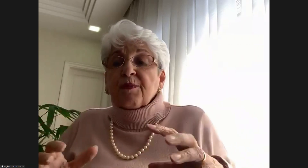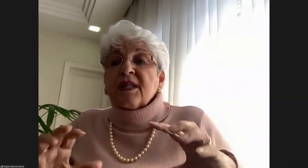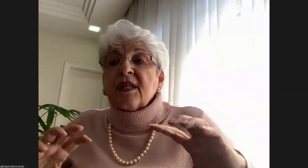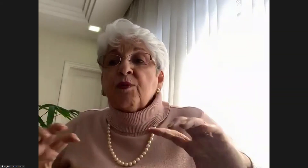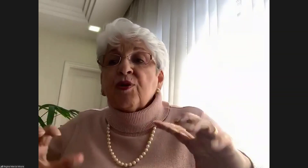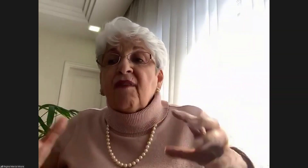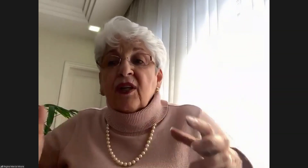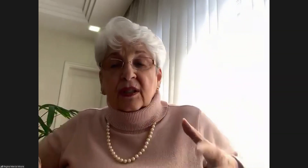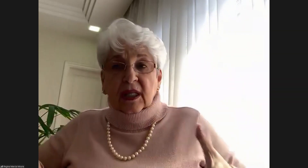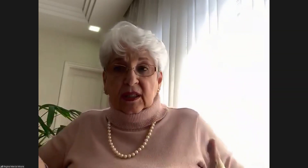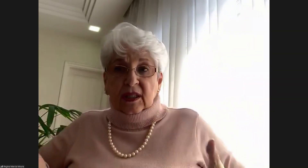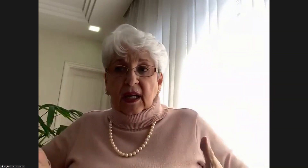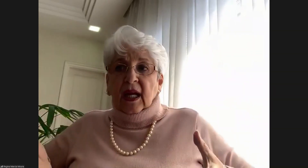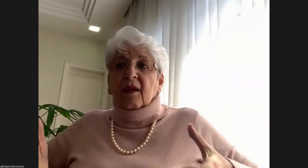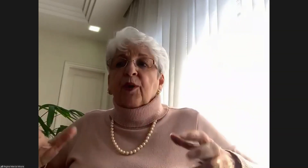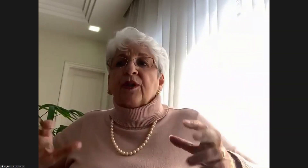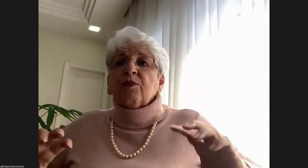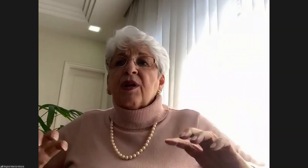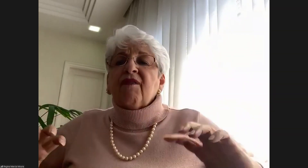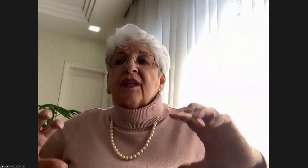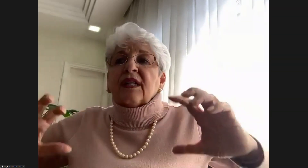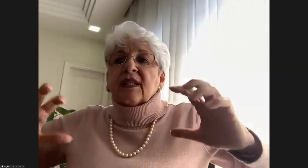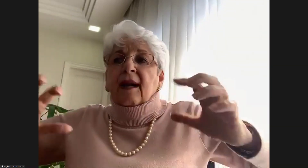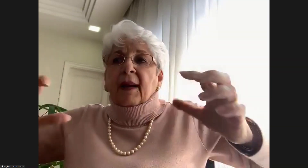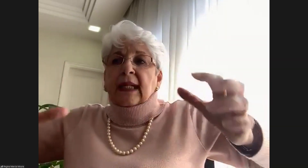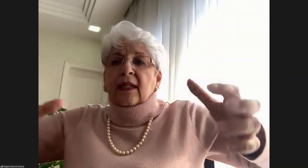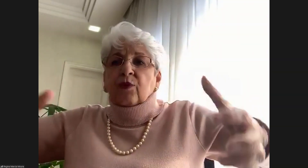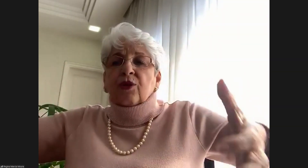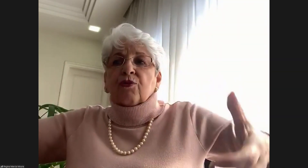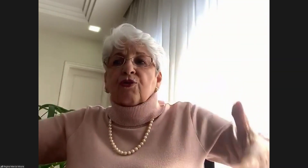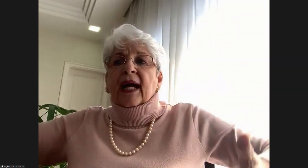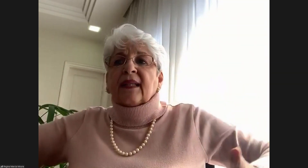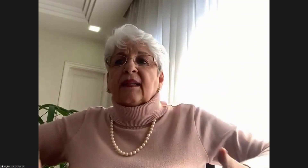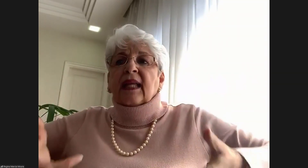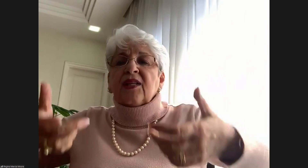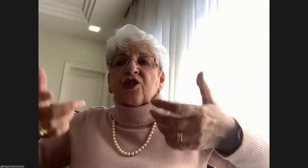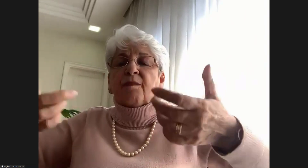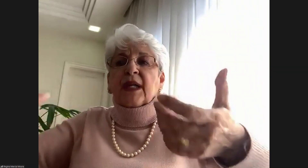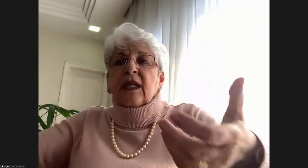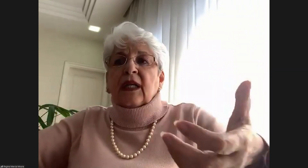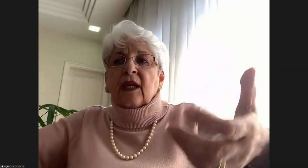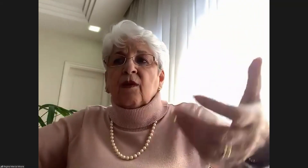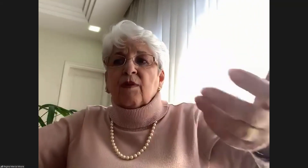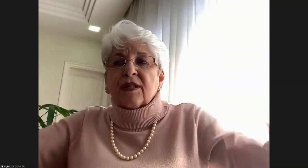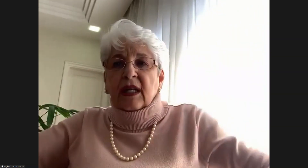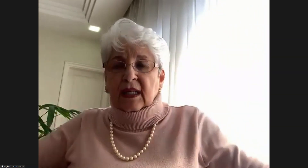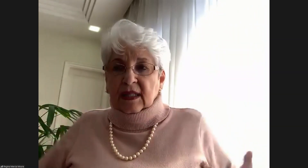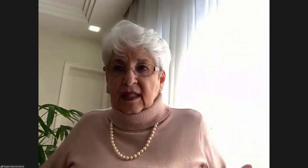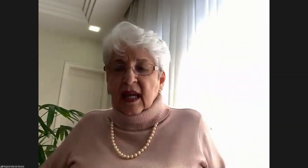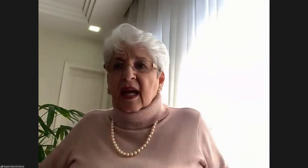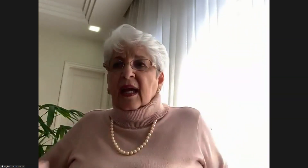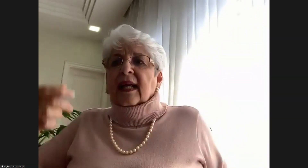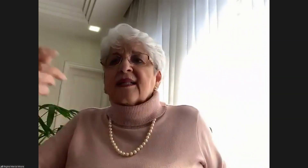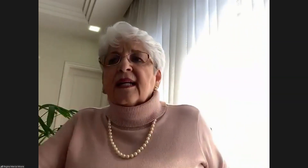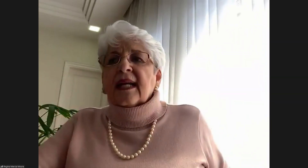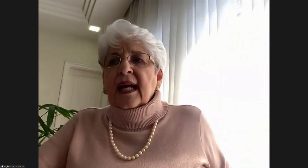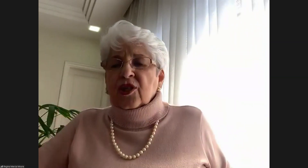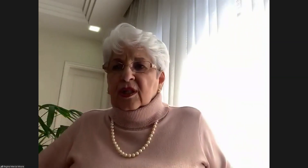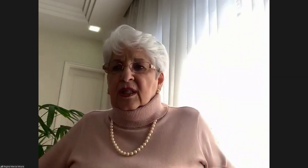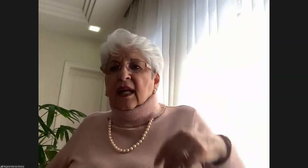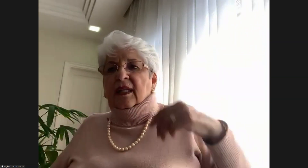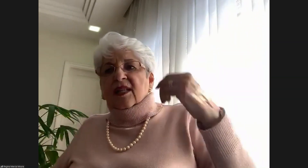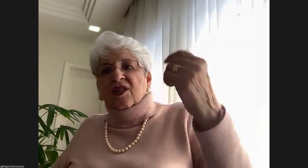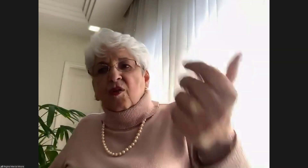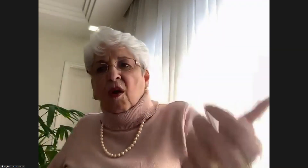nós precisamos reverter. E podemos reverter trabalhando isso já desde pequenininho com as crianças, nas